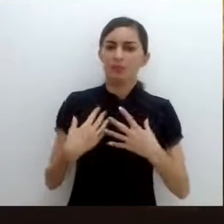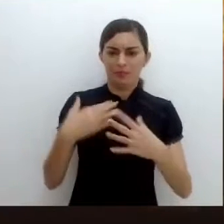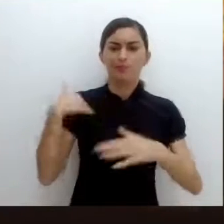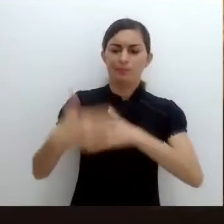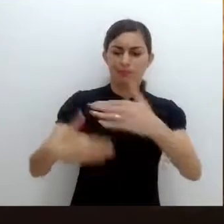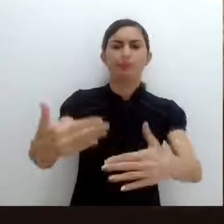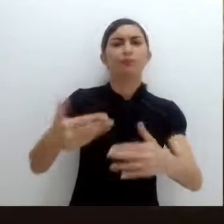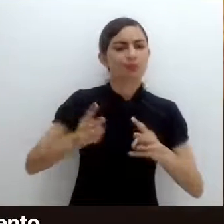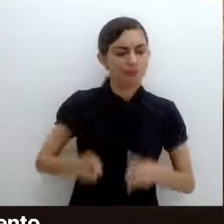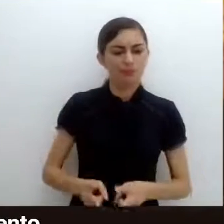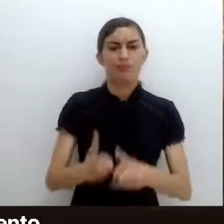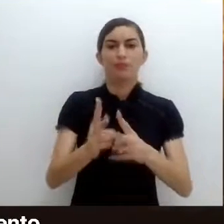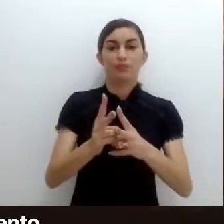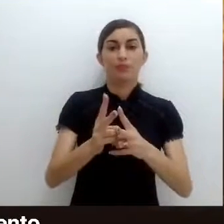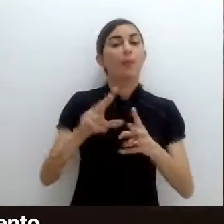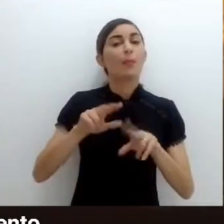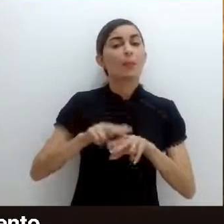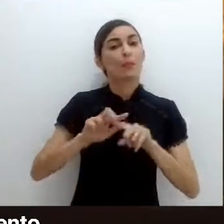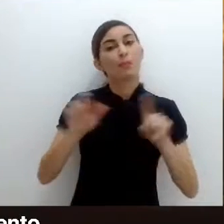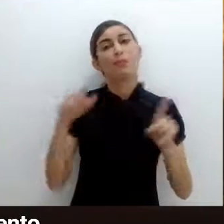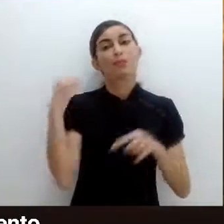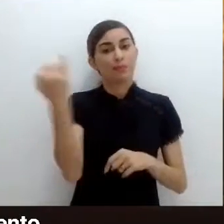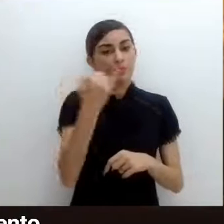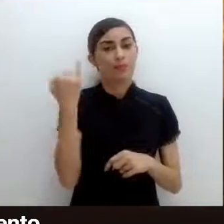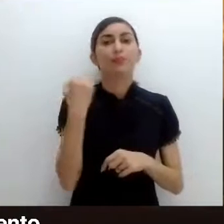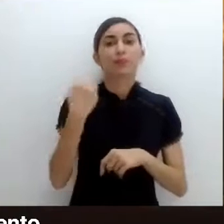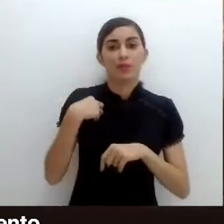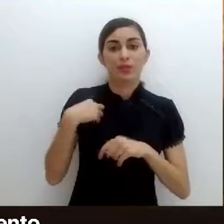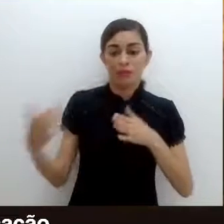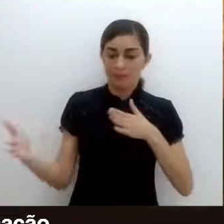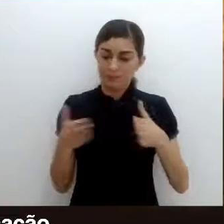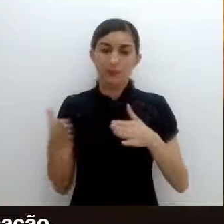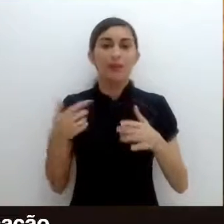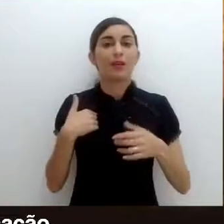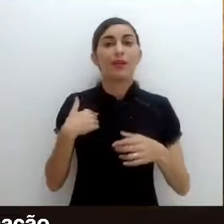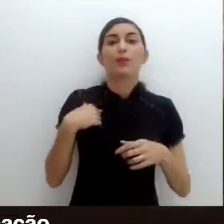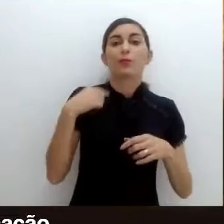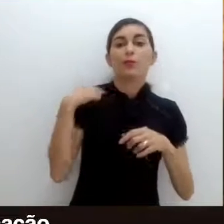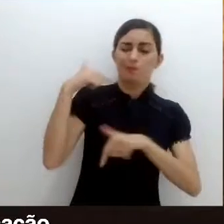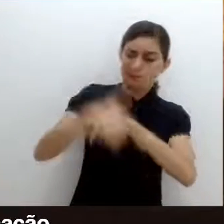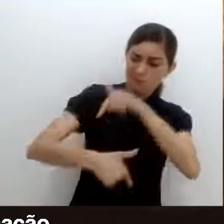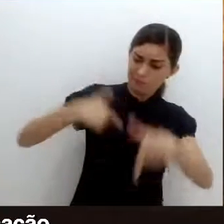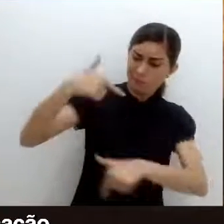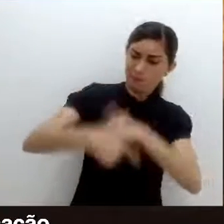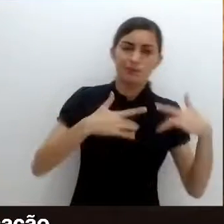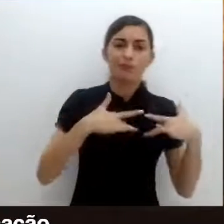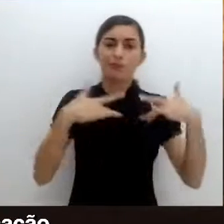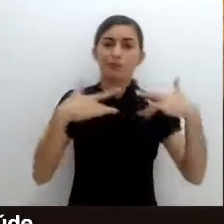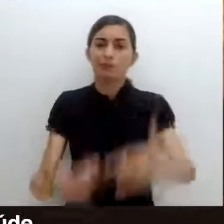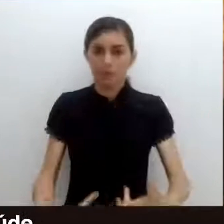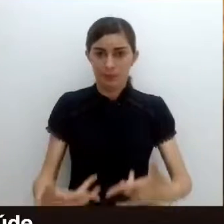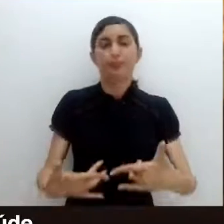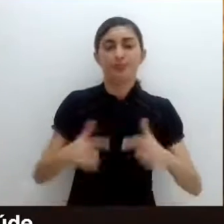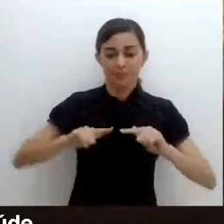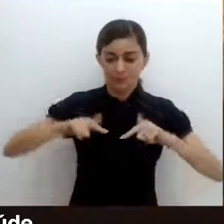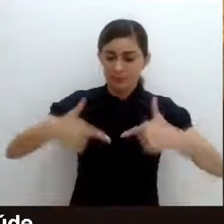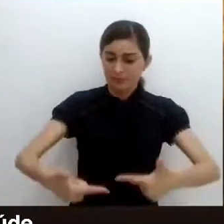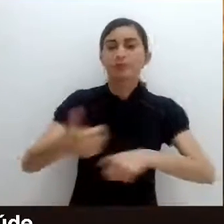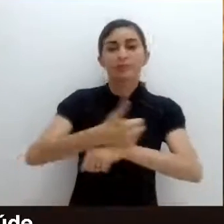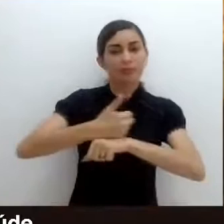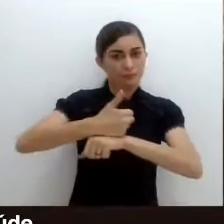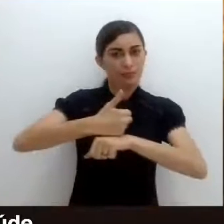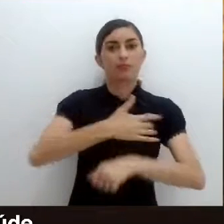temos muito o que avançar. Só que é fundamental destacar esse momento porque ele é fruto de muito trabalho e dedicação, sobretudo